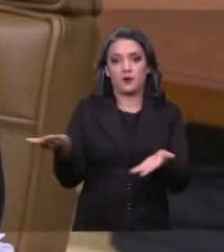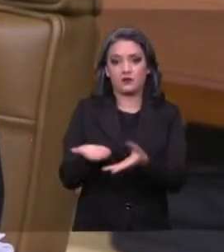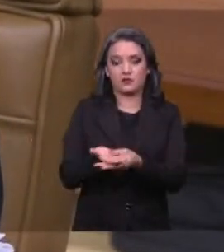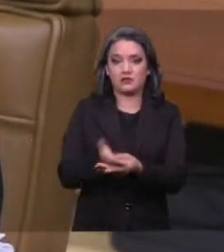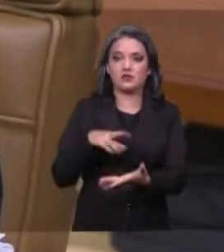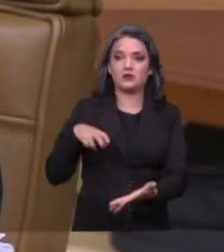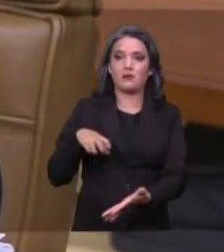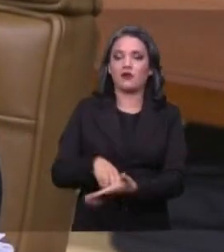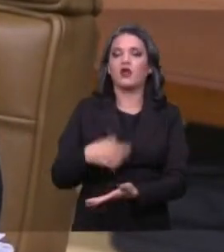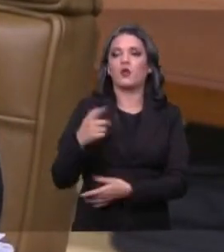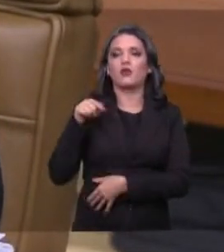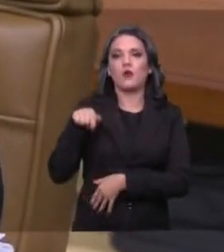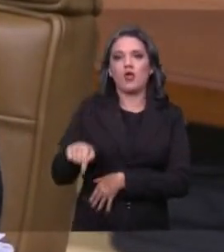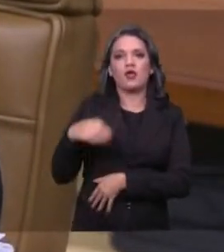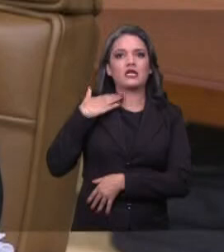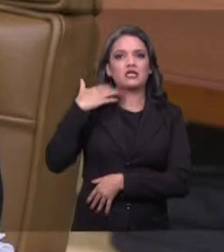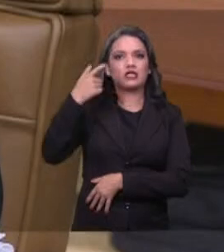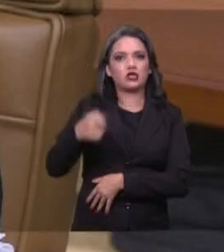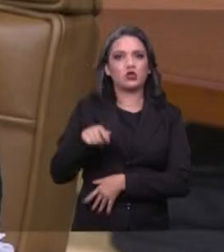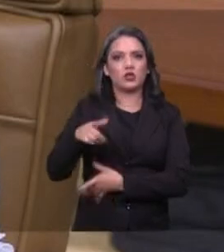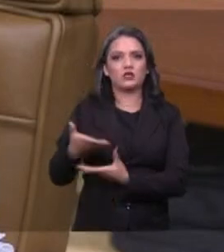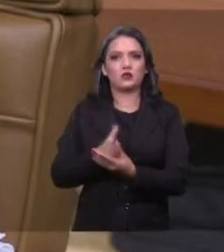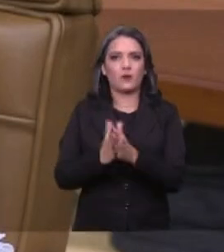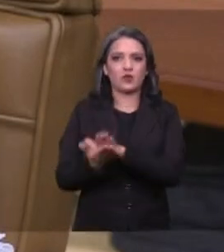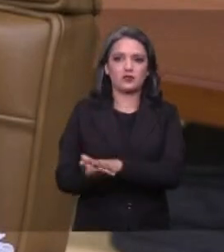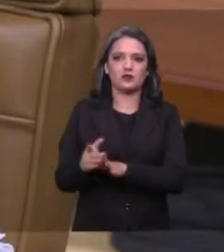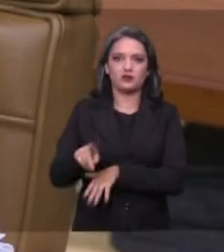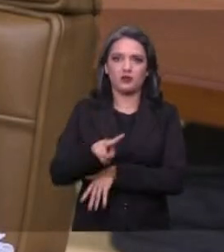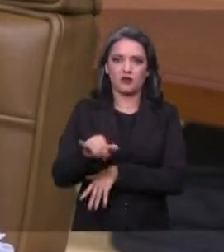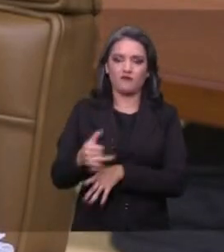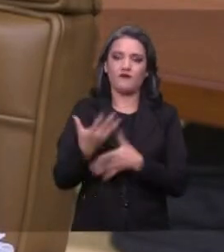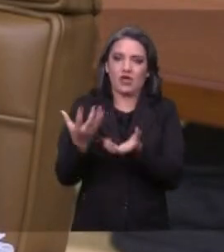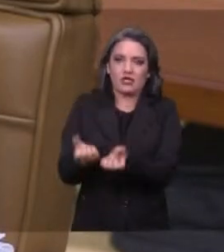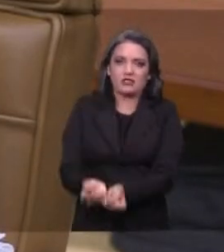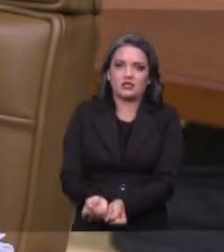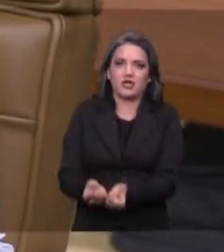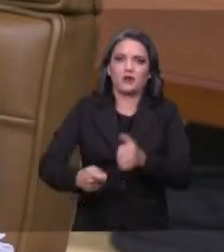ser feito pelo juiz do processo.